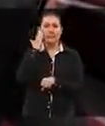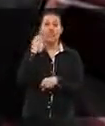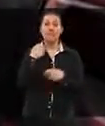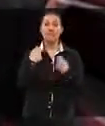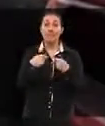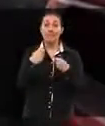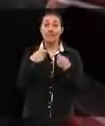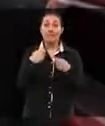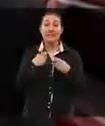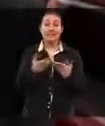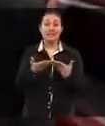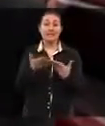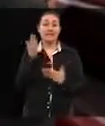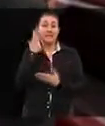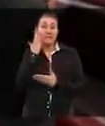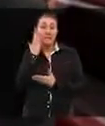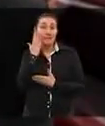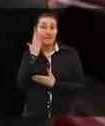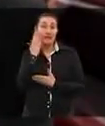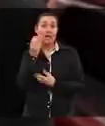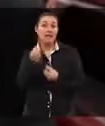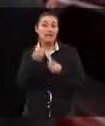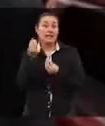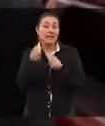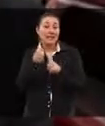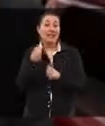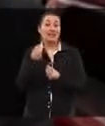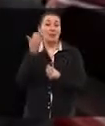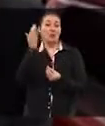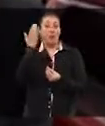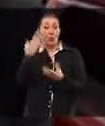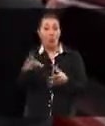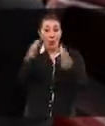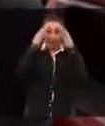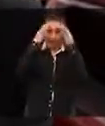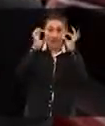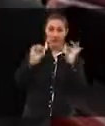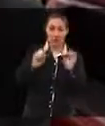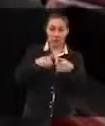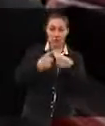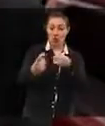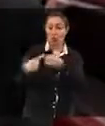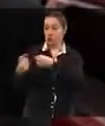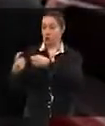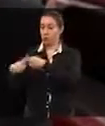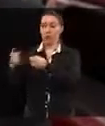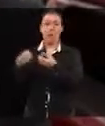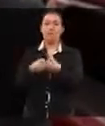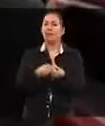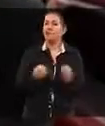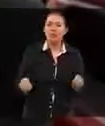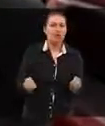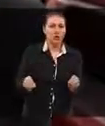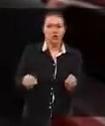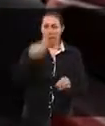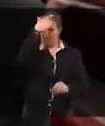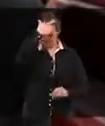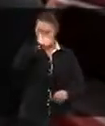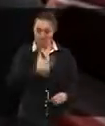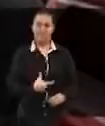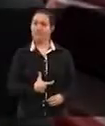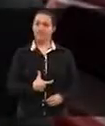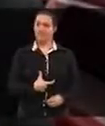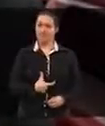frente, eles precisam ter essa noção de que as exclusões extremas são muito prejudiciais, principalmente para o paciente,